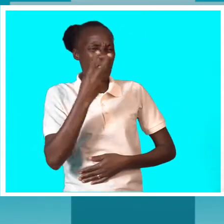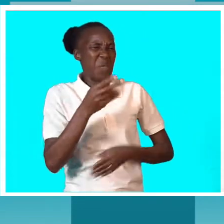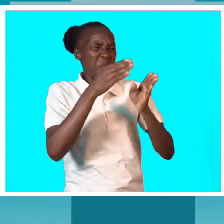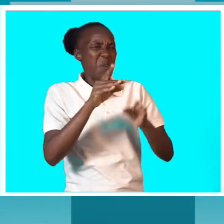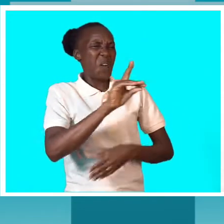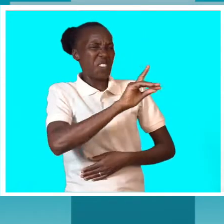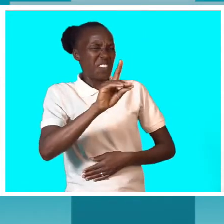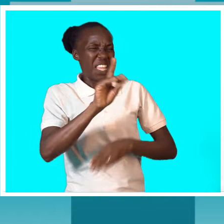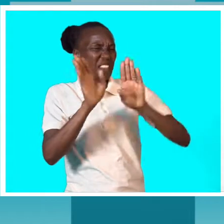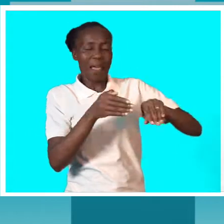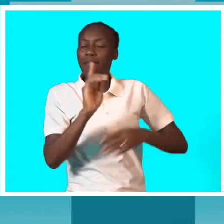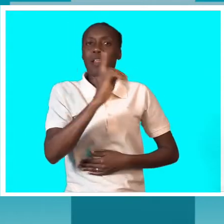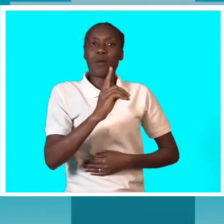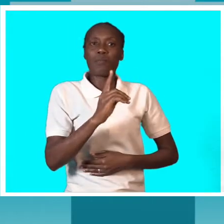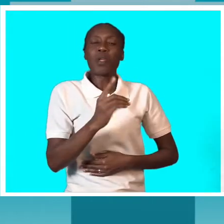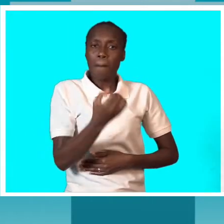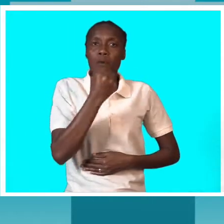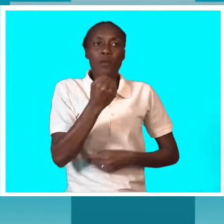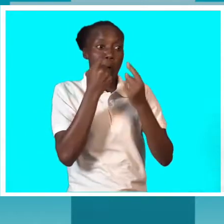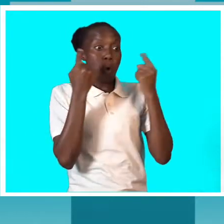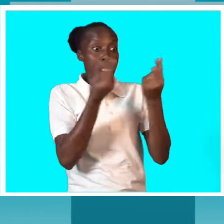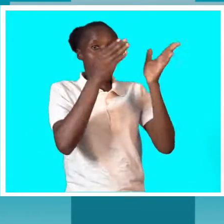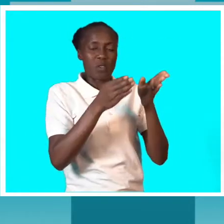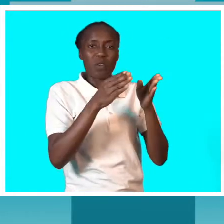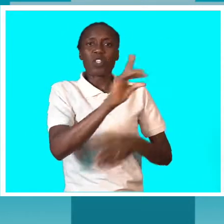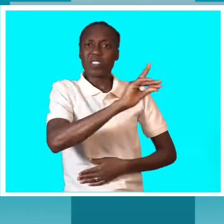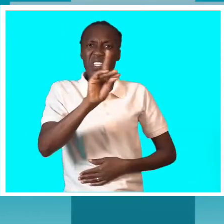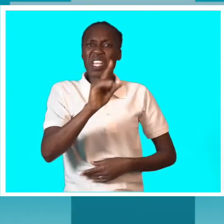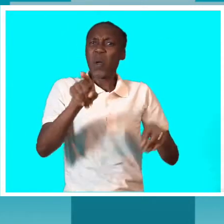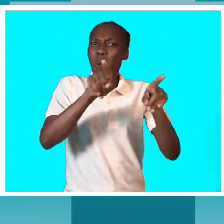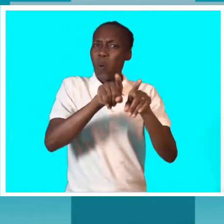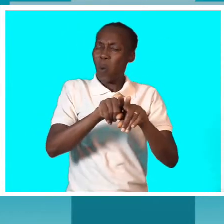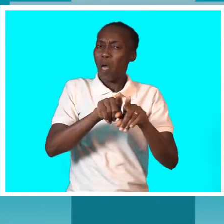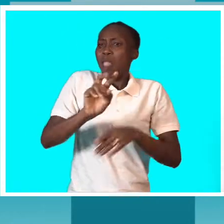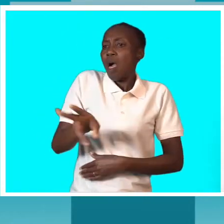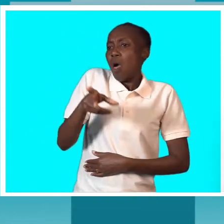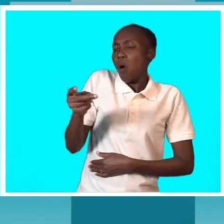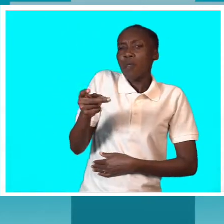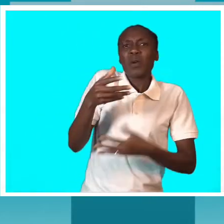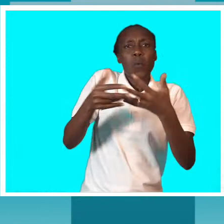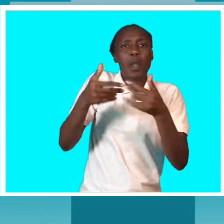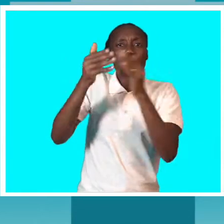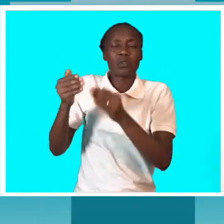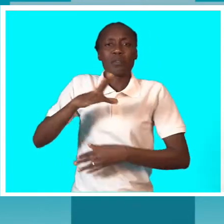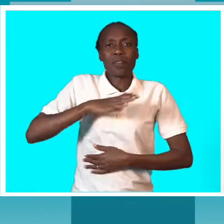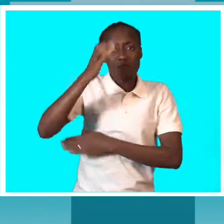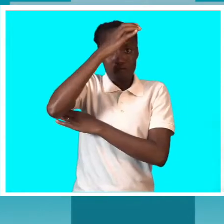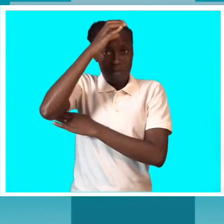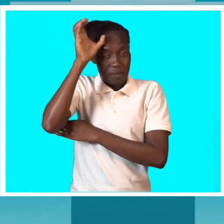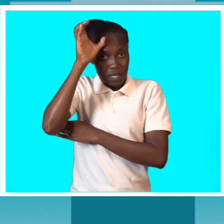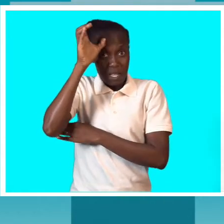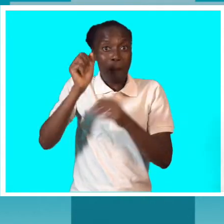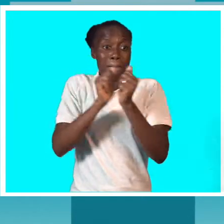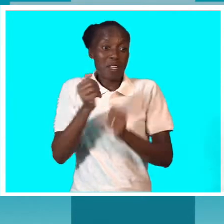deficiência como qualquer outra pessoa que tenha menos capacidades. Mas o fato de ter menos capacidade não